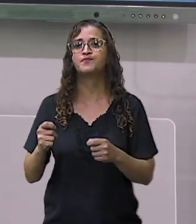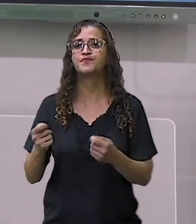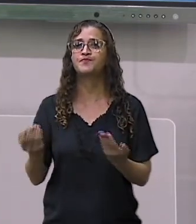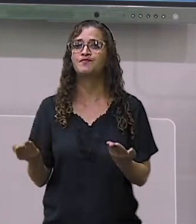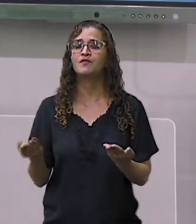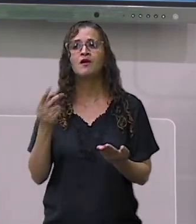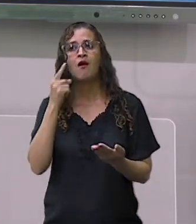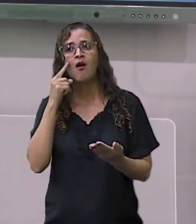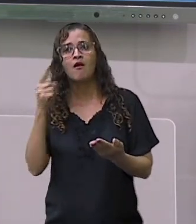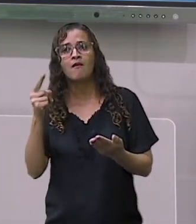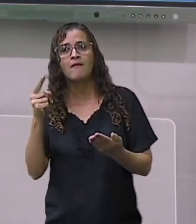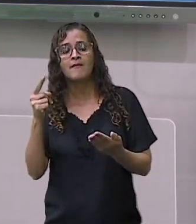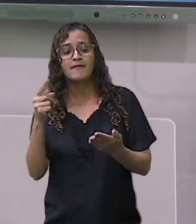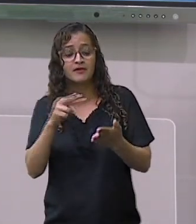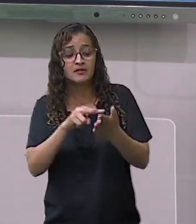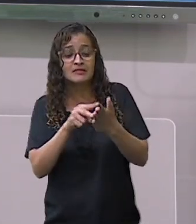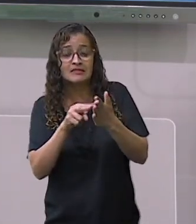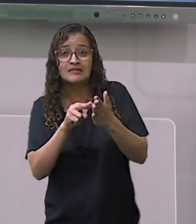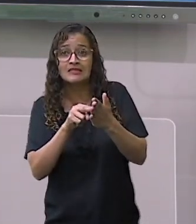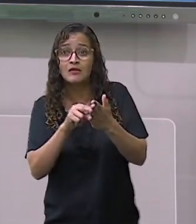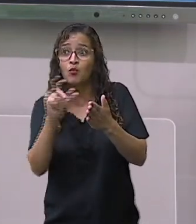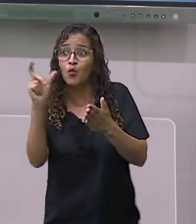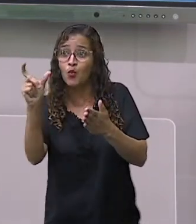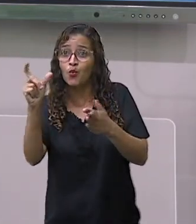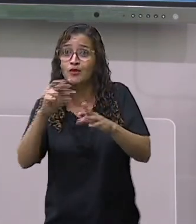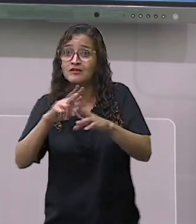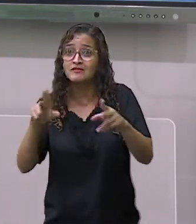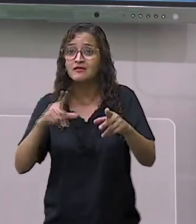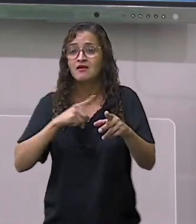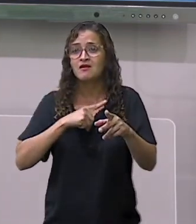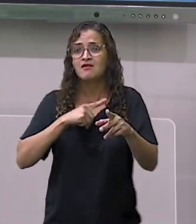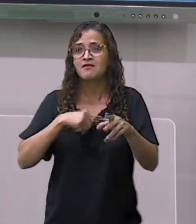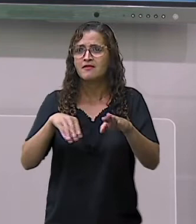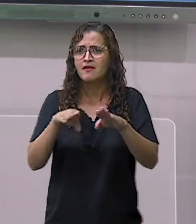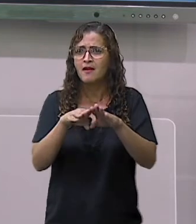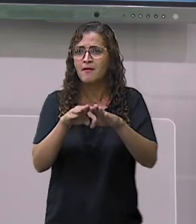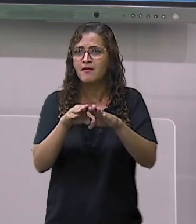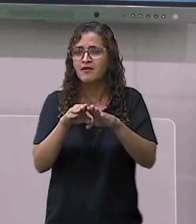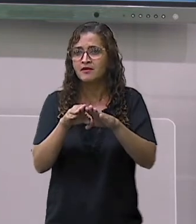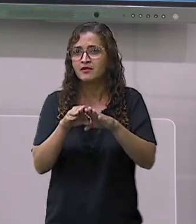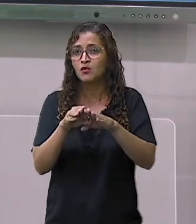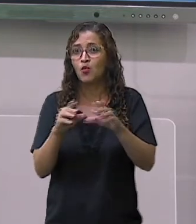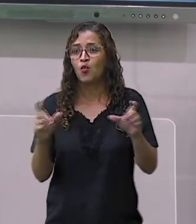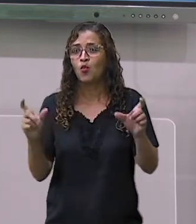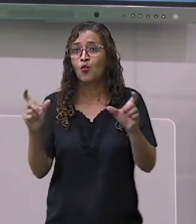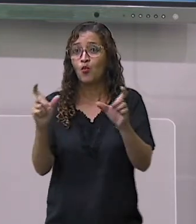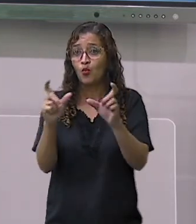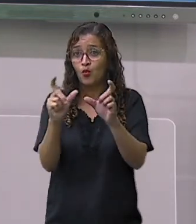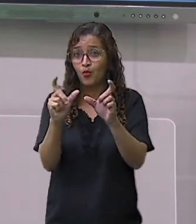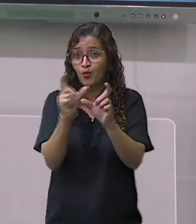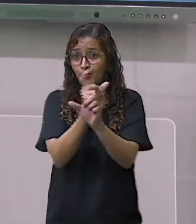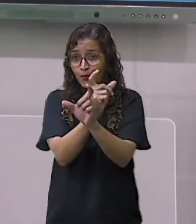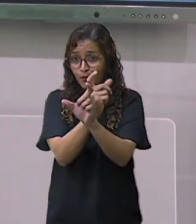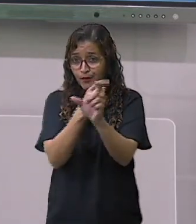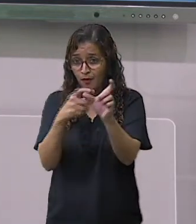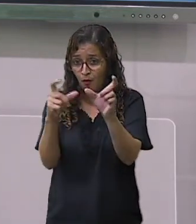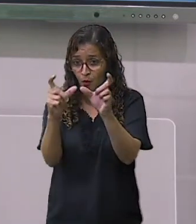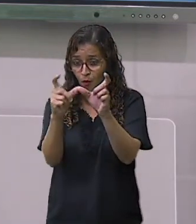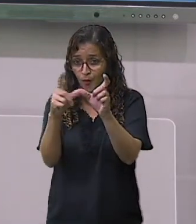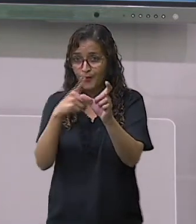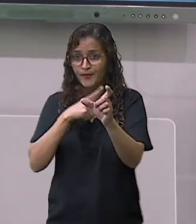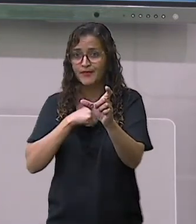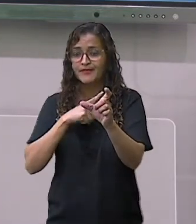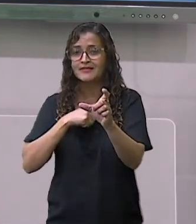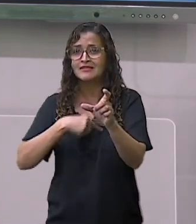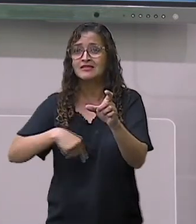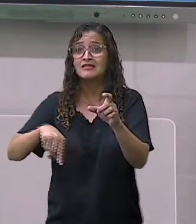de sinônimos e o encaixe de uma mesma palavra em 4 frases